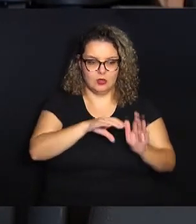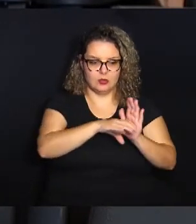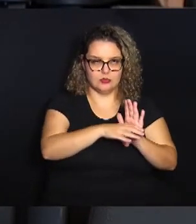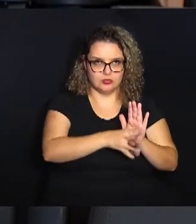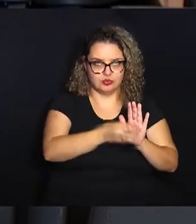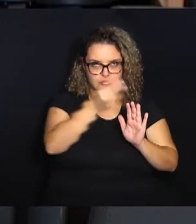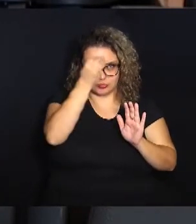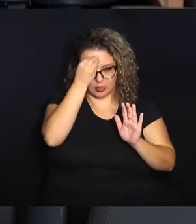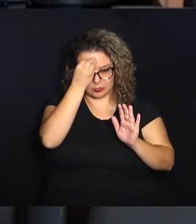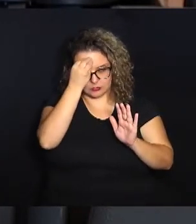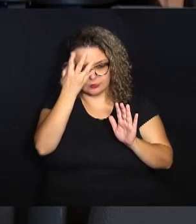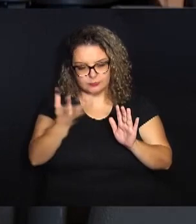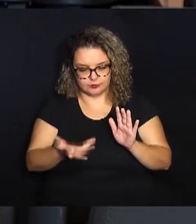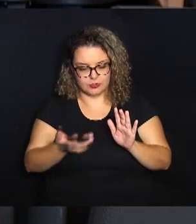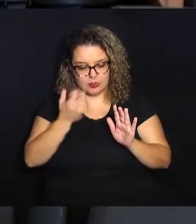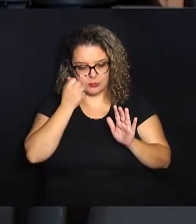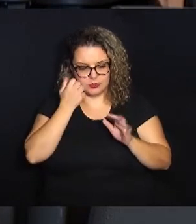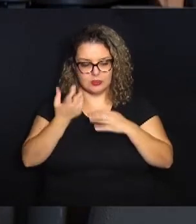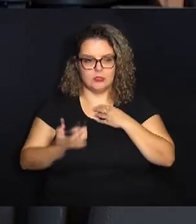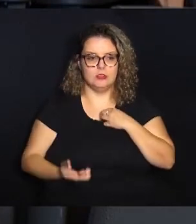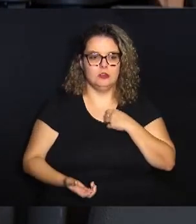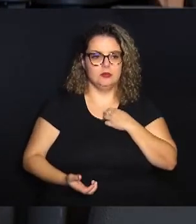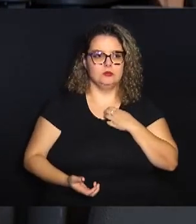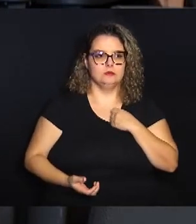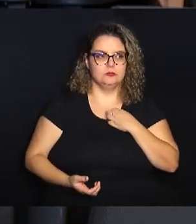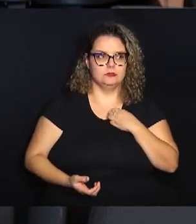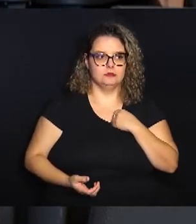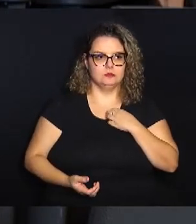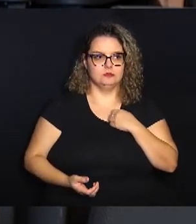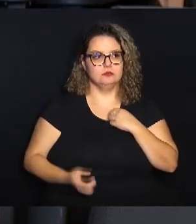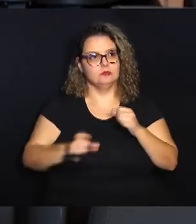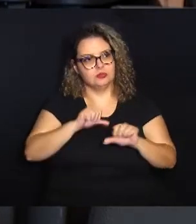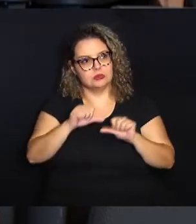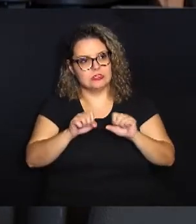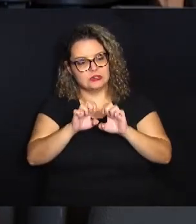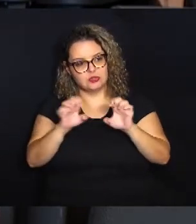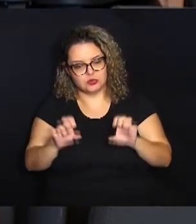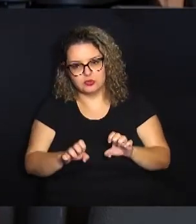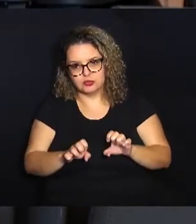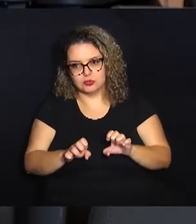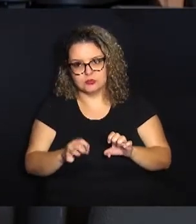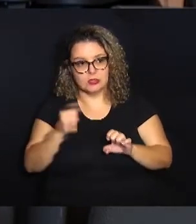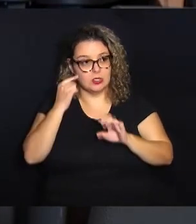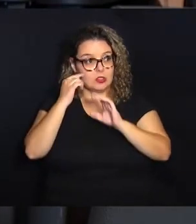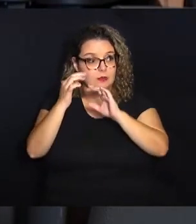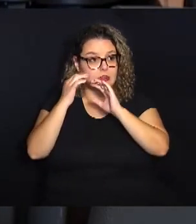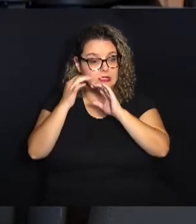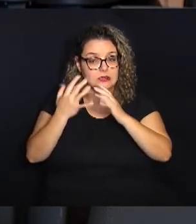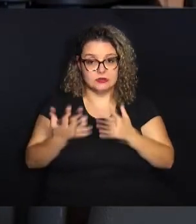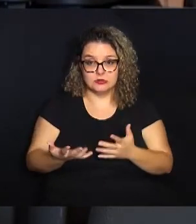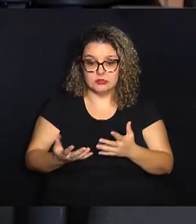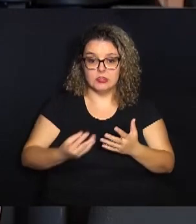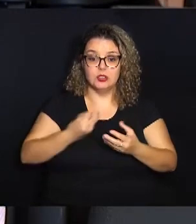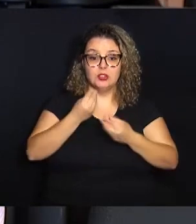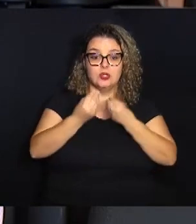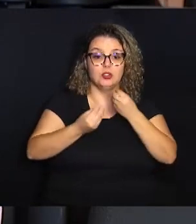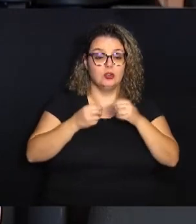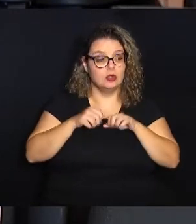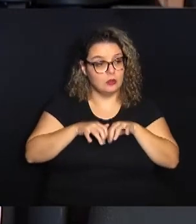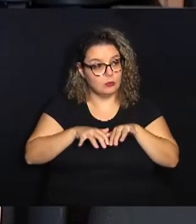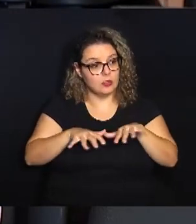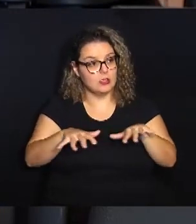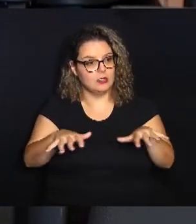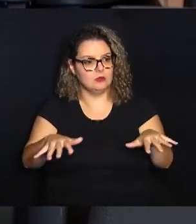demandaria mudanças, por exemplo, estruturais, que pensasse em como